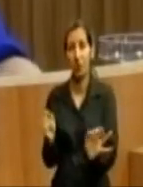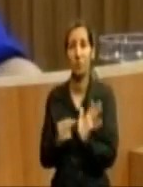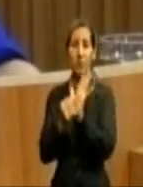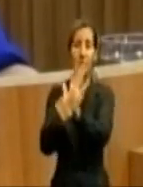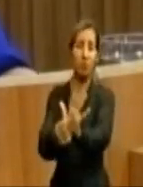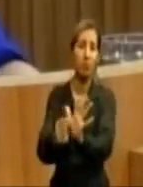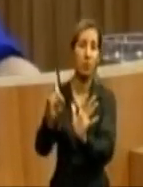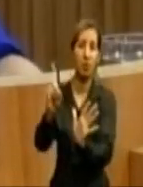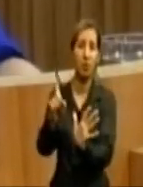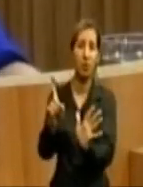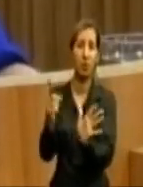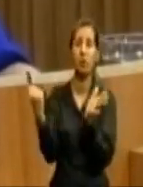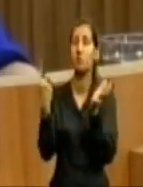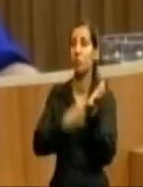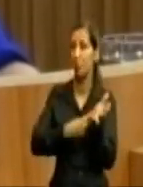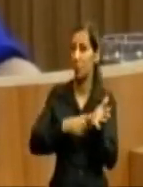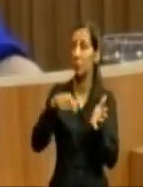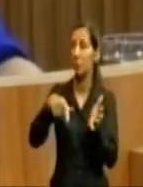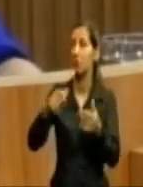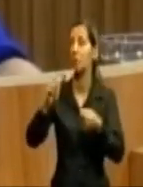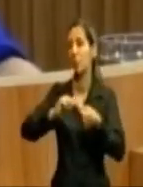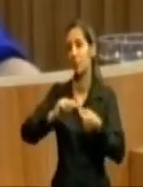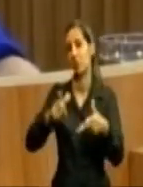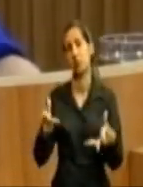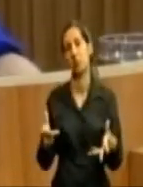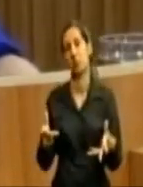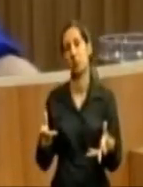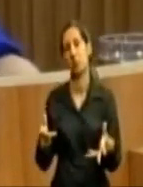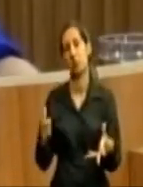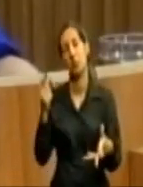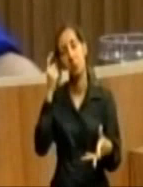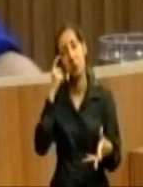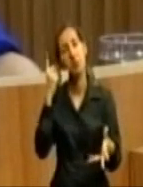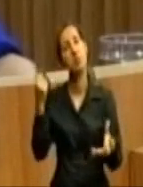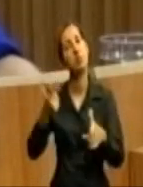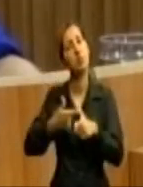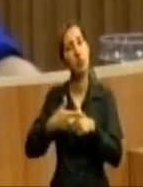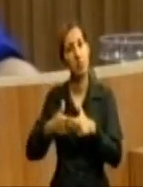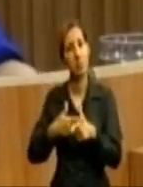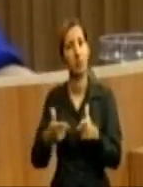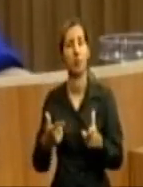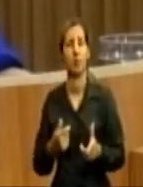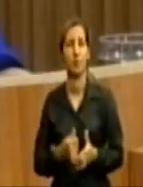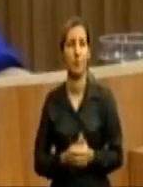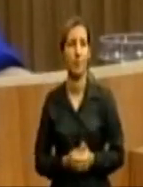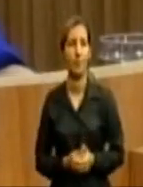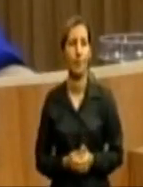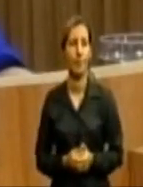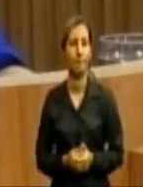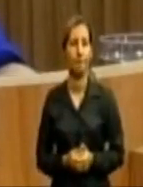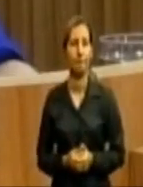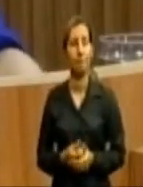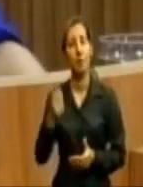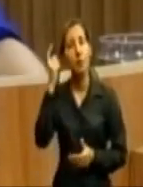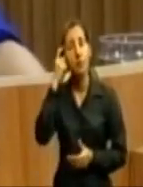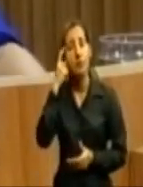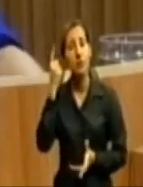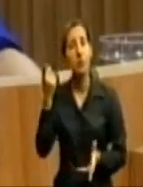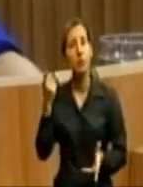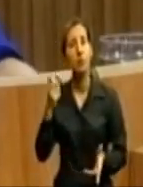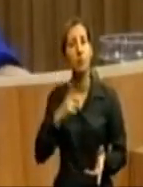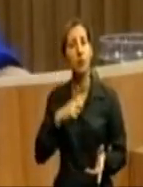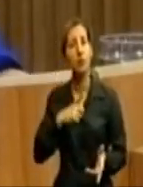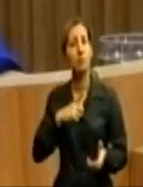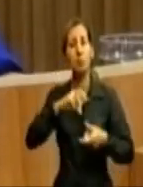você está se comprometendo a executar. Eu acho que isso é muito grave. Acho que nós temos